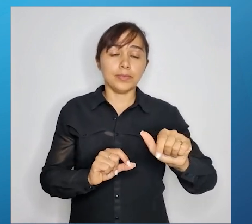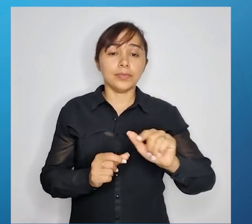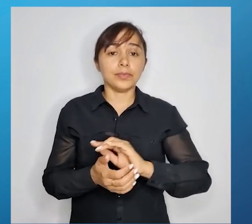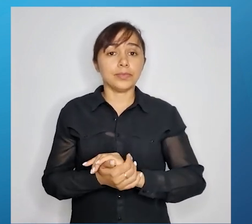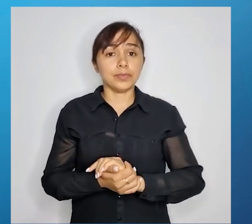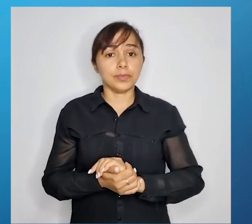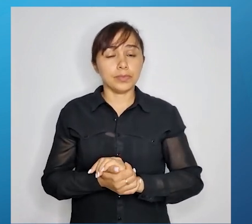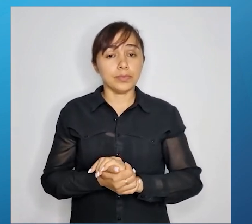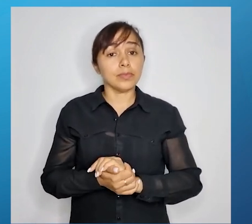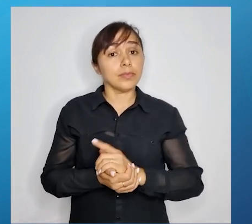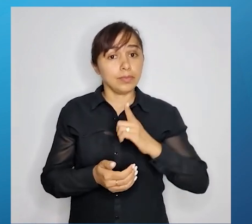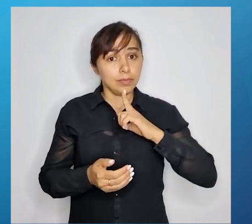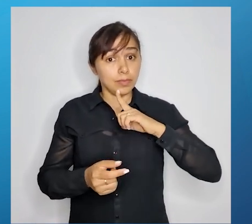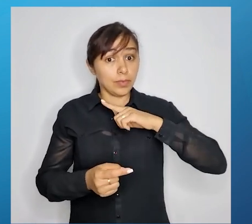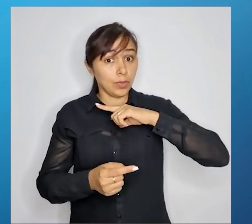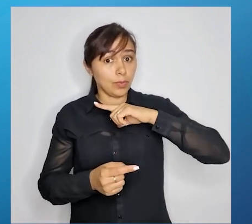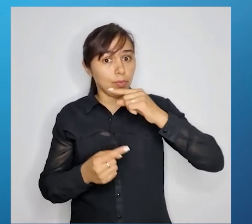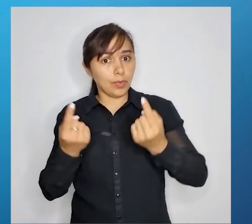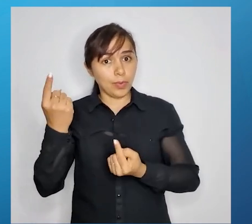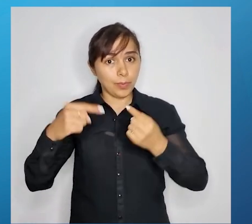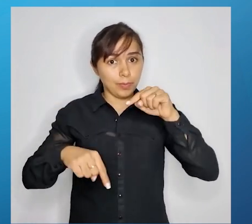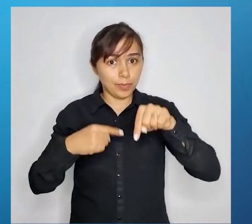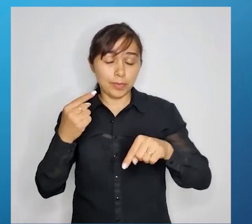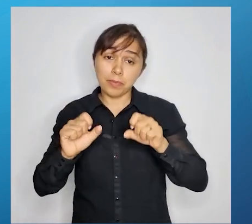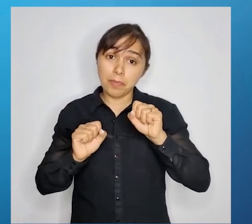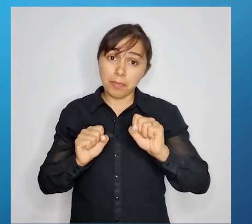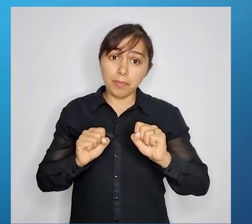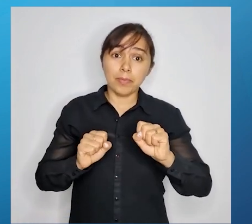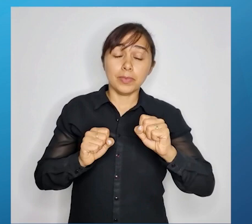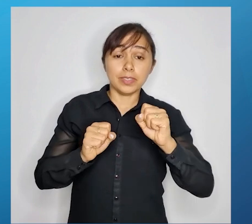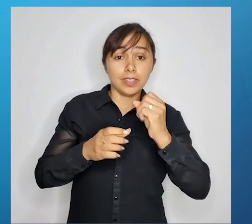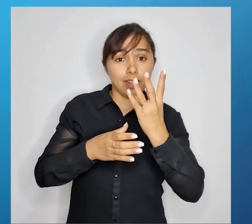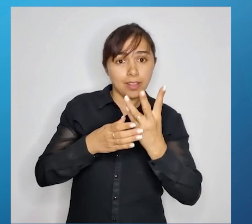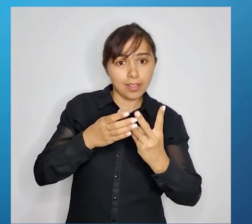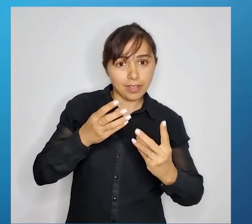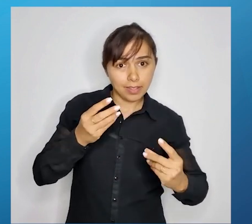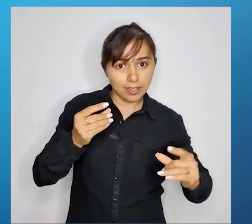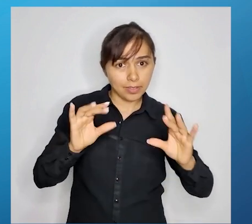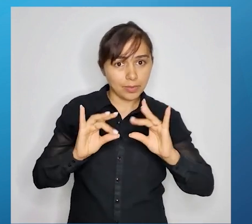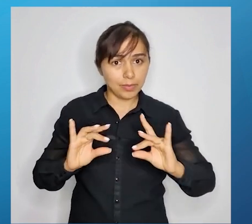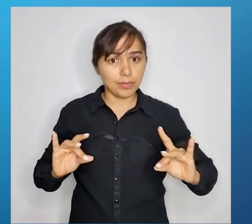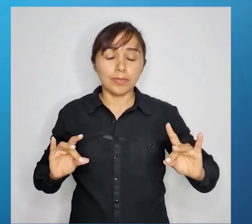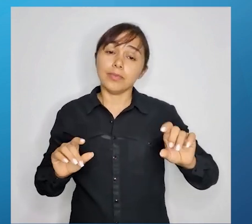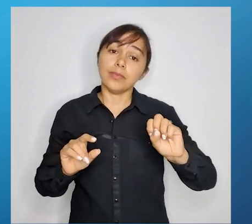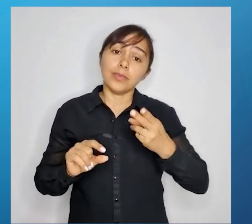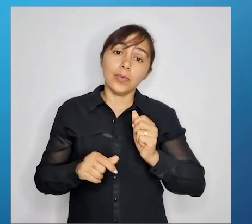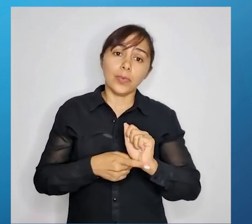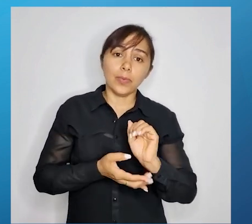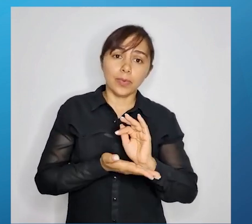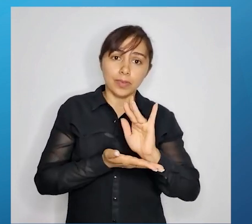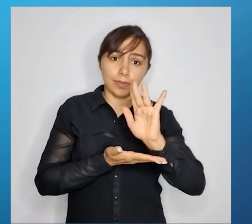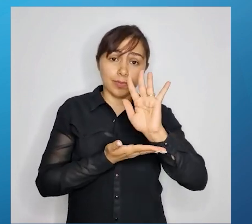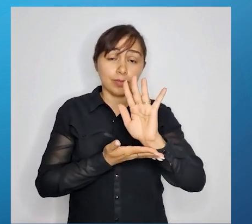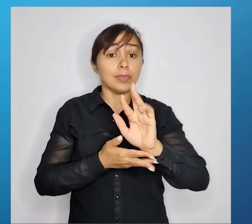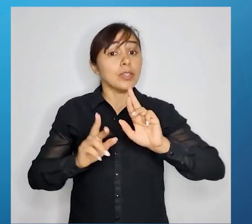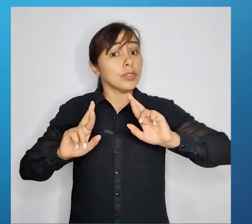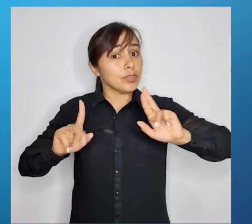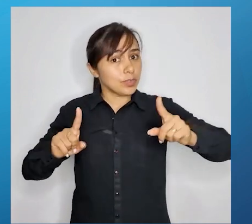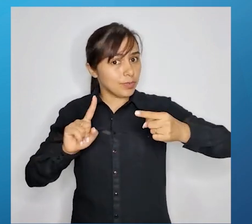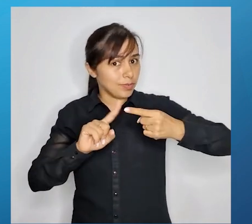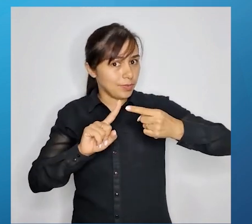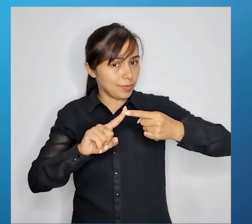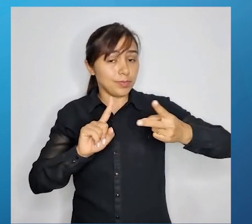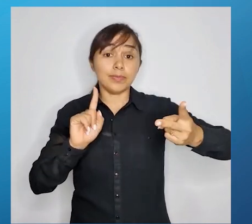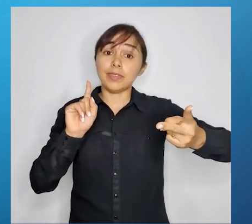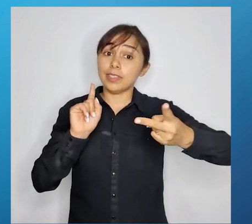nos fluidos, sendo eles líquidos ou gases. Então, na convecção, diferente da condução, que acontece nos sólidos, nós